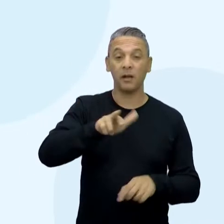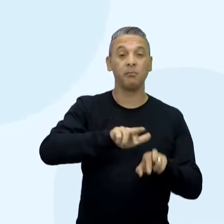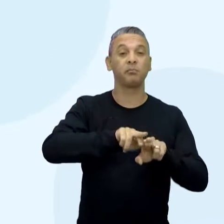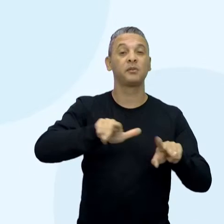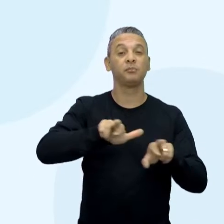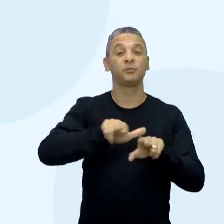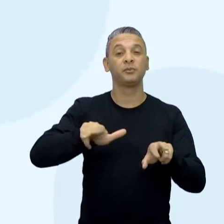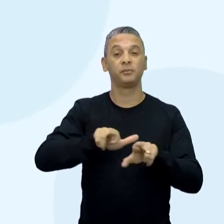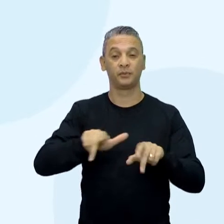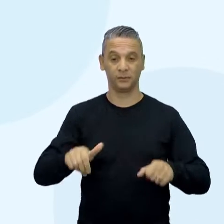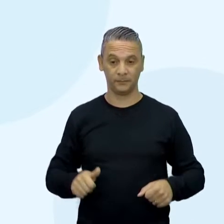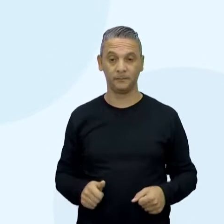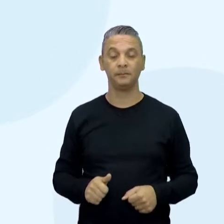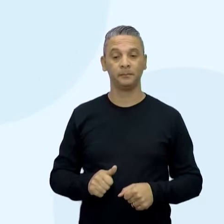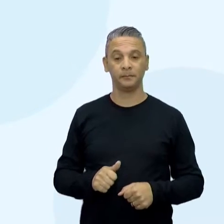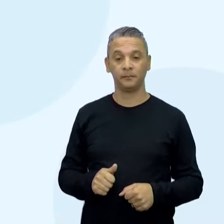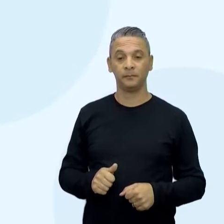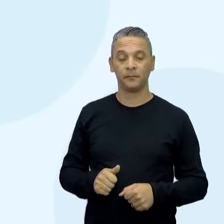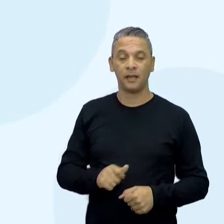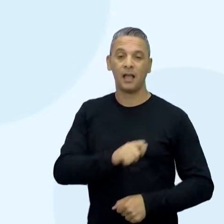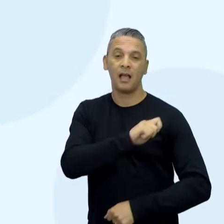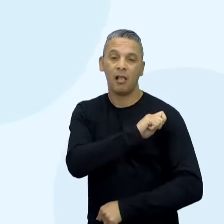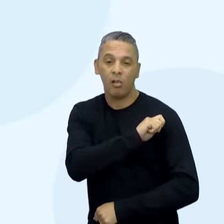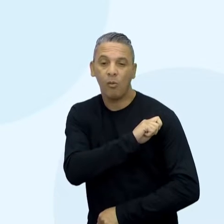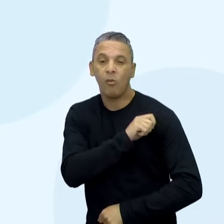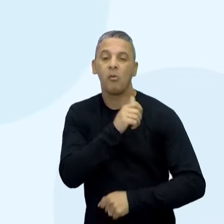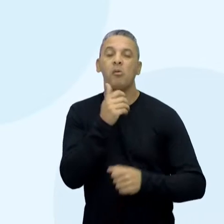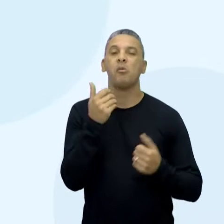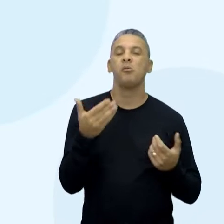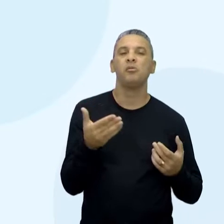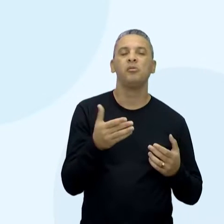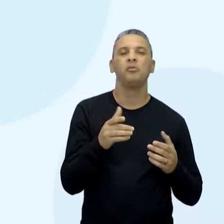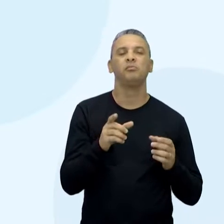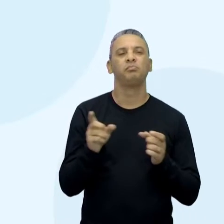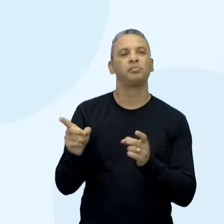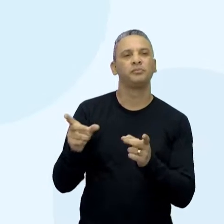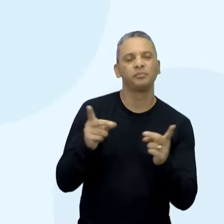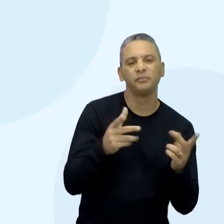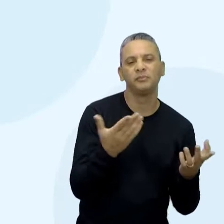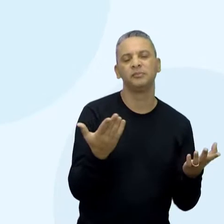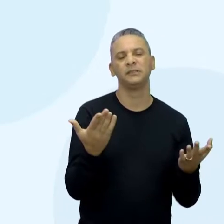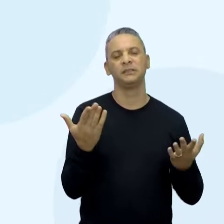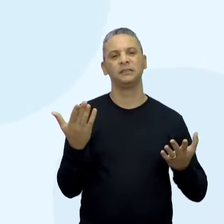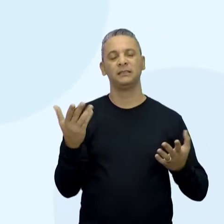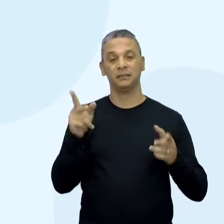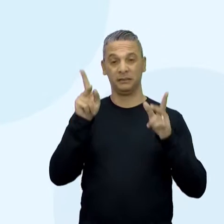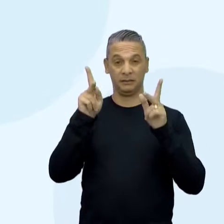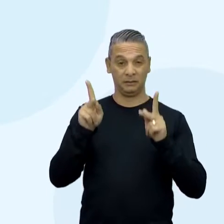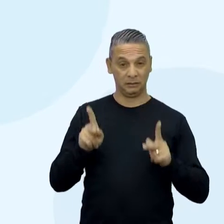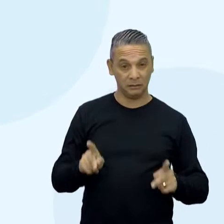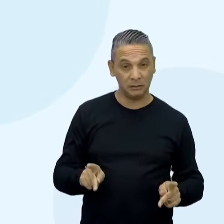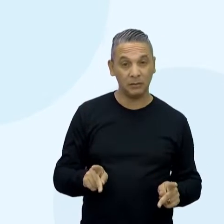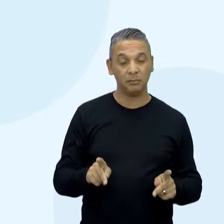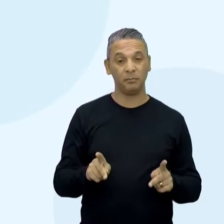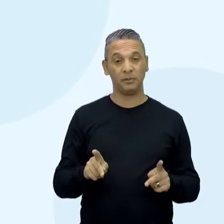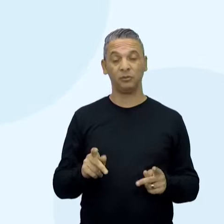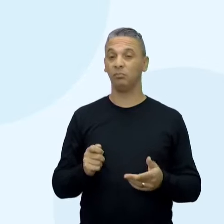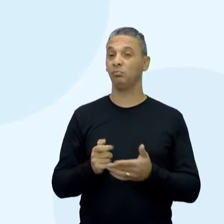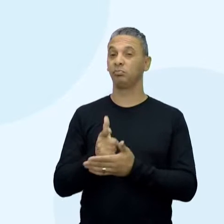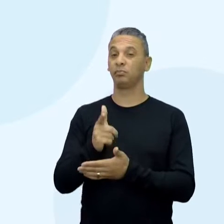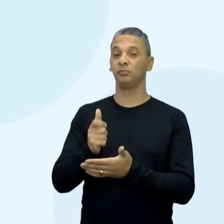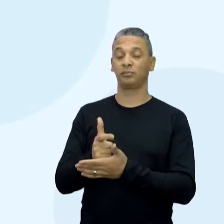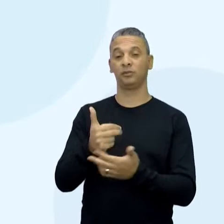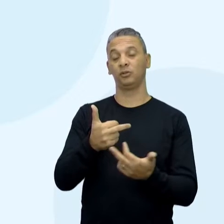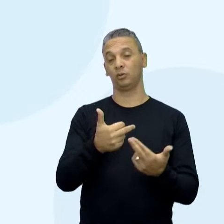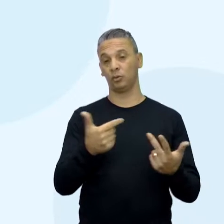diversos. Desde estudantes, comerciantes, pessoas que vão comprar alguma coisa